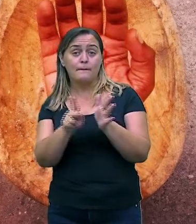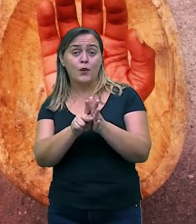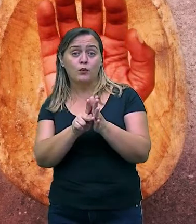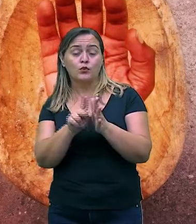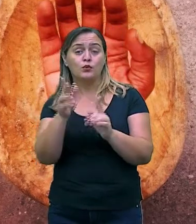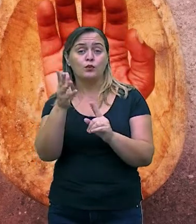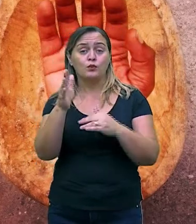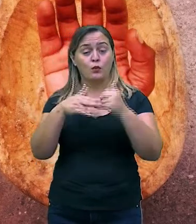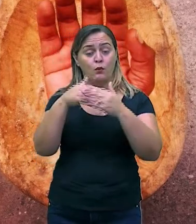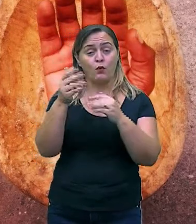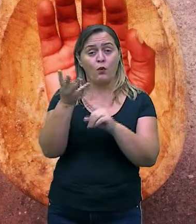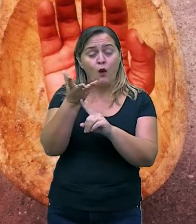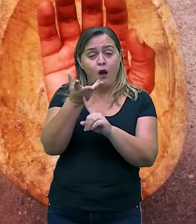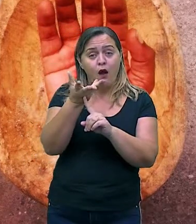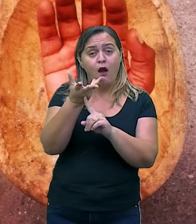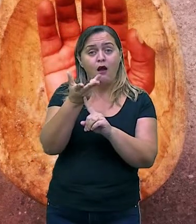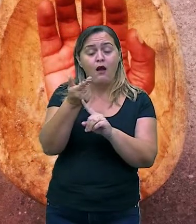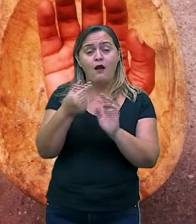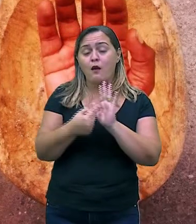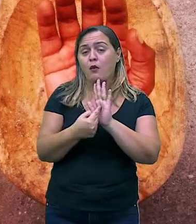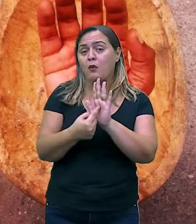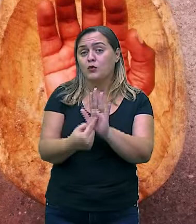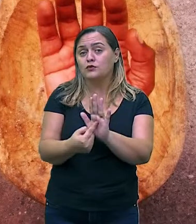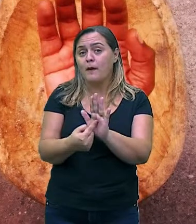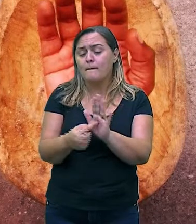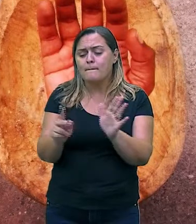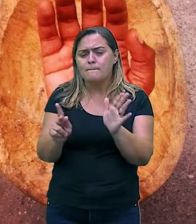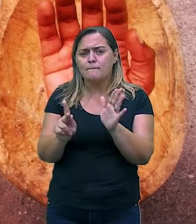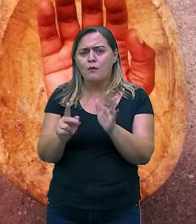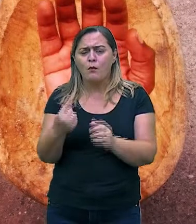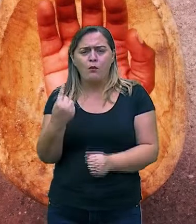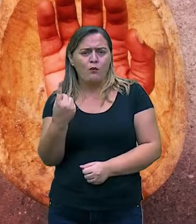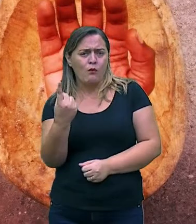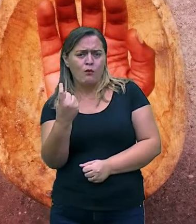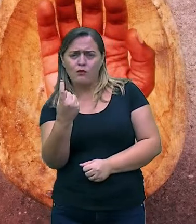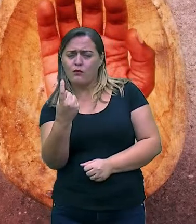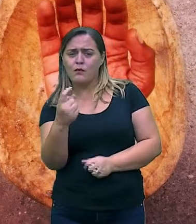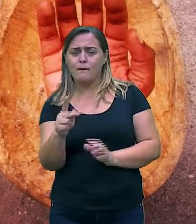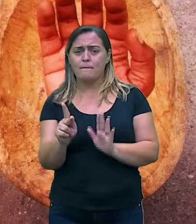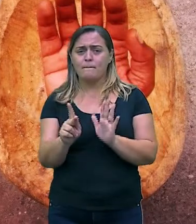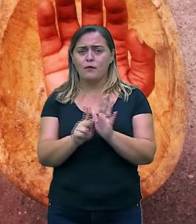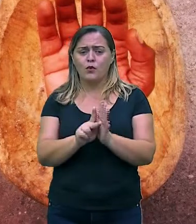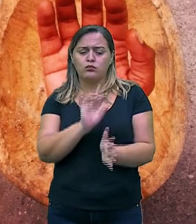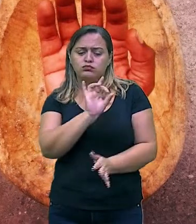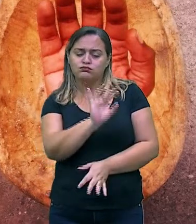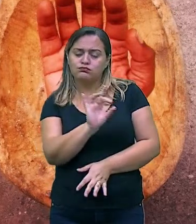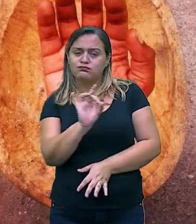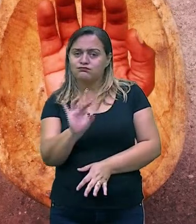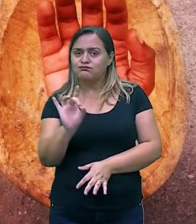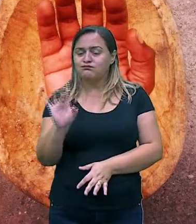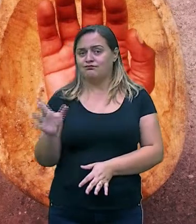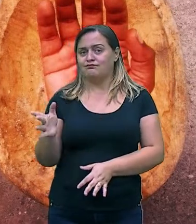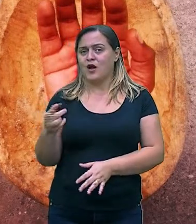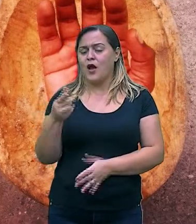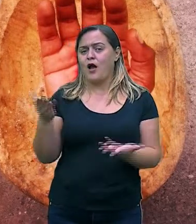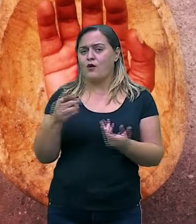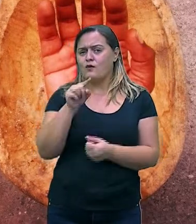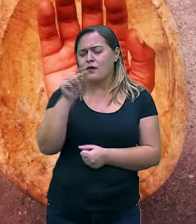bem específico. Para você, o que quer dizer cada uma dessas? Agora eu vou deixar você